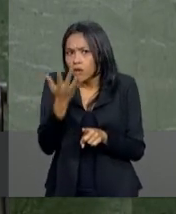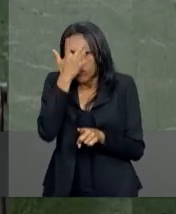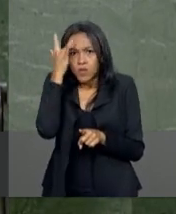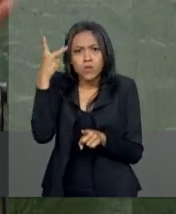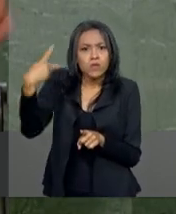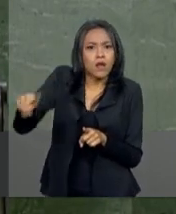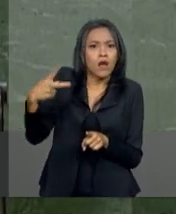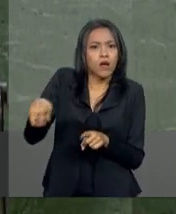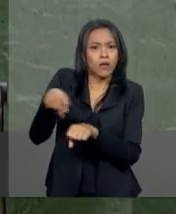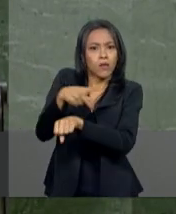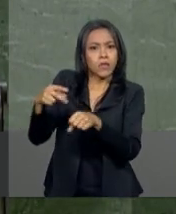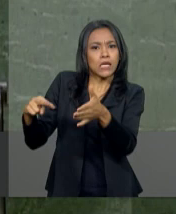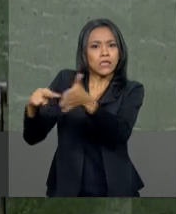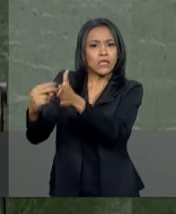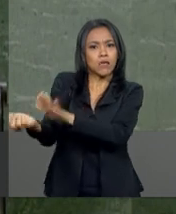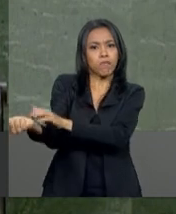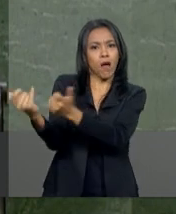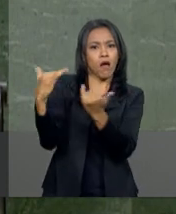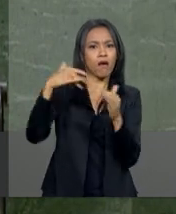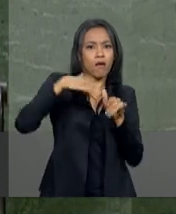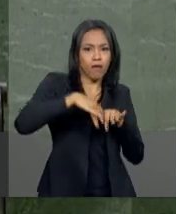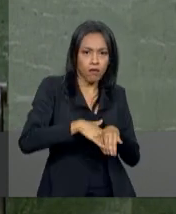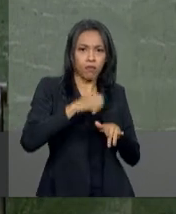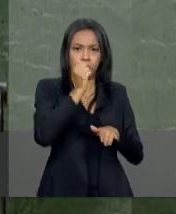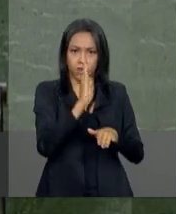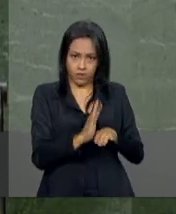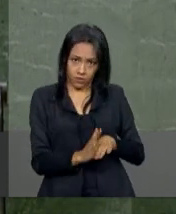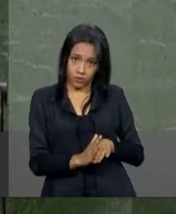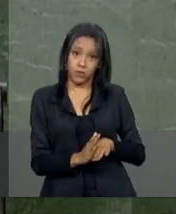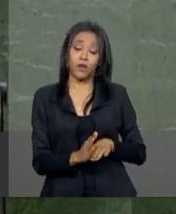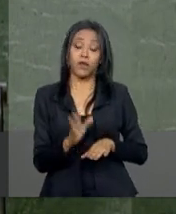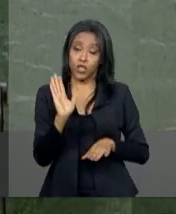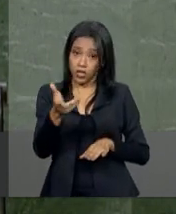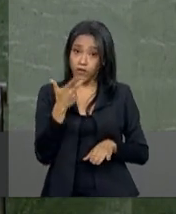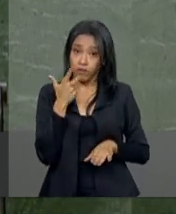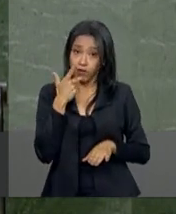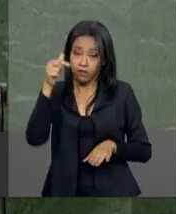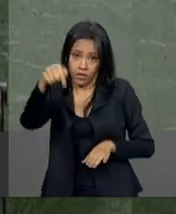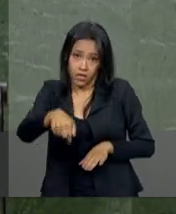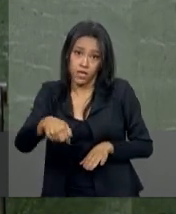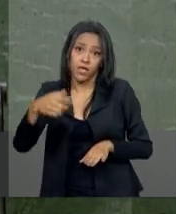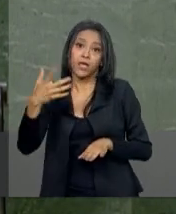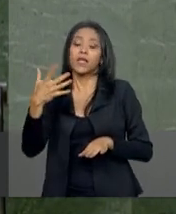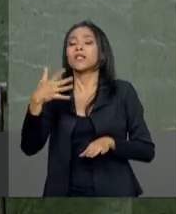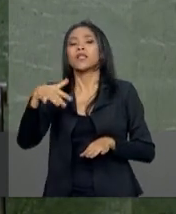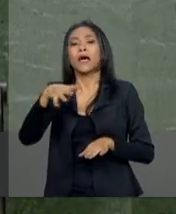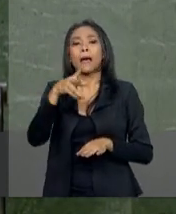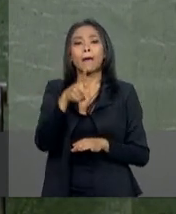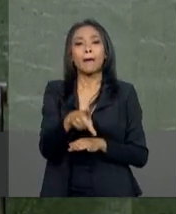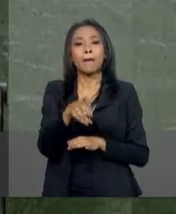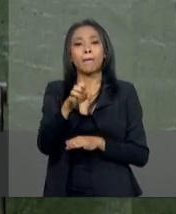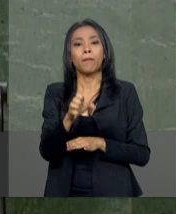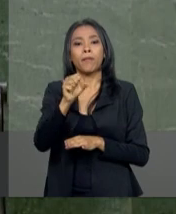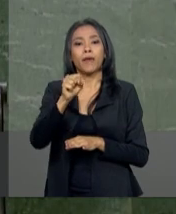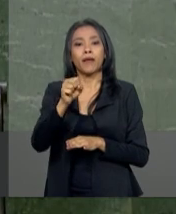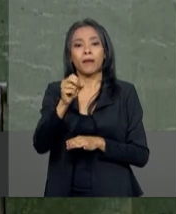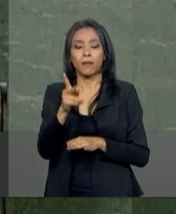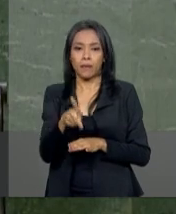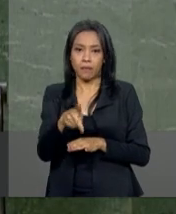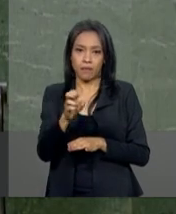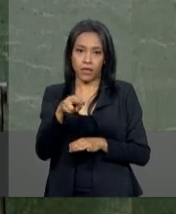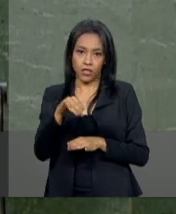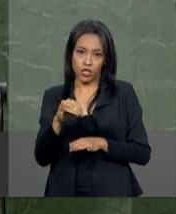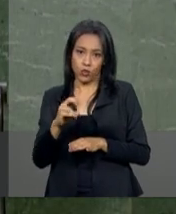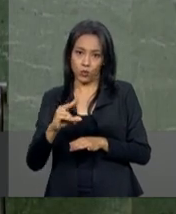na península coreana como aqui foi ressaltado também o diálogo ea solidariedade